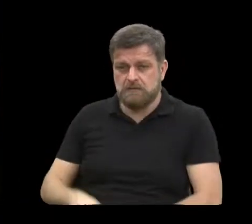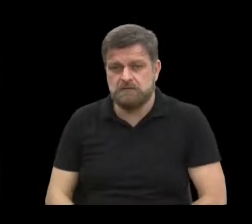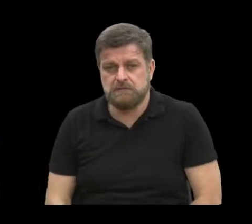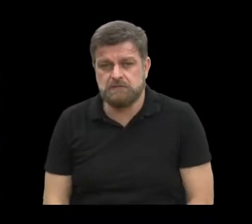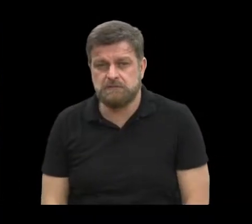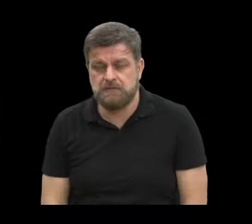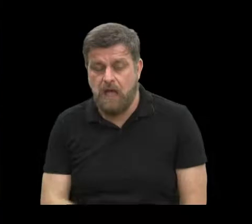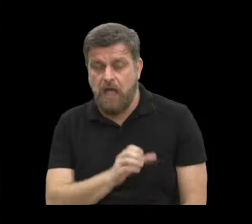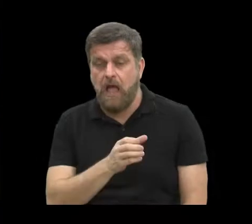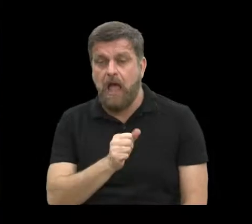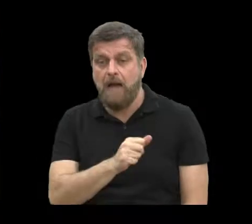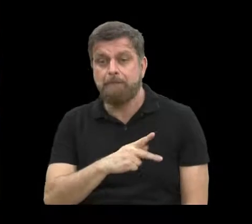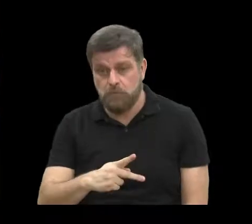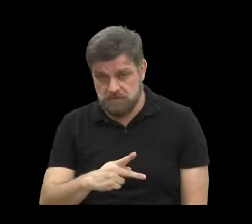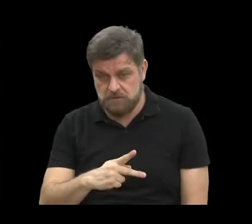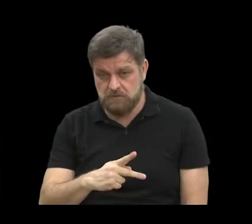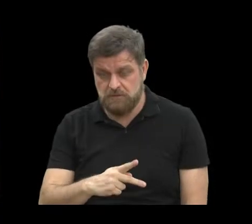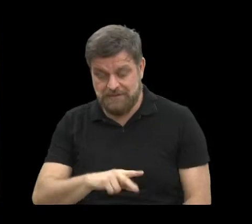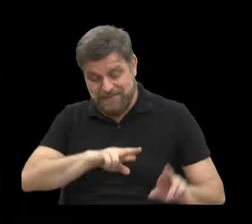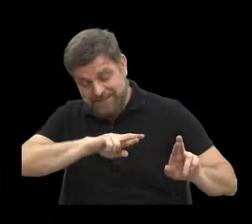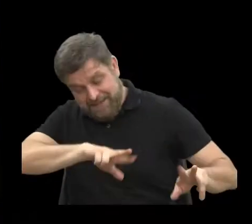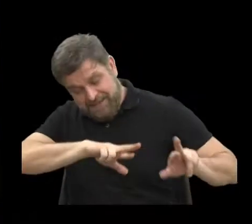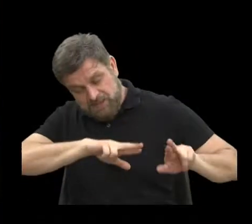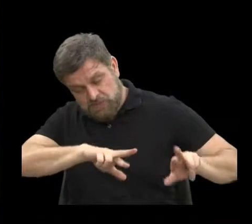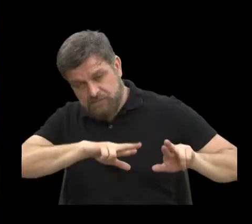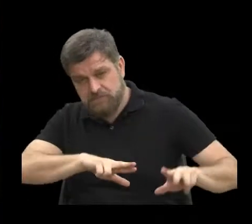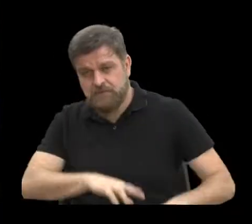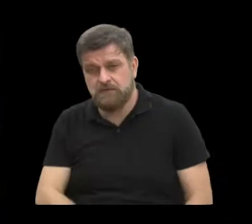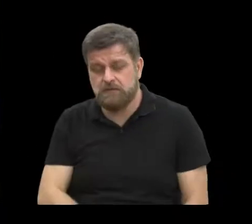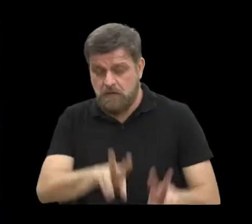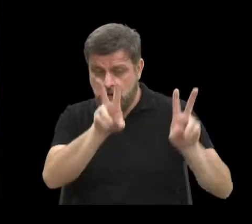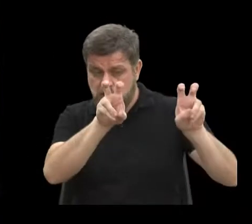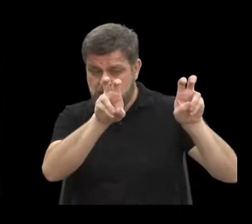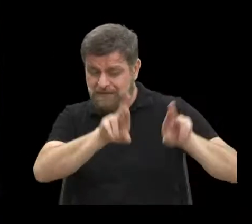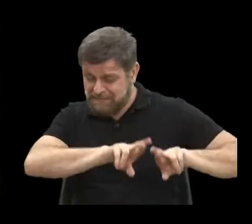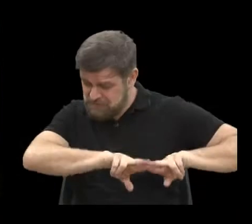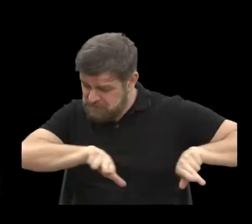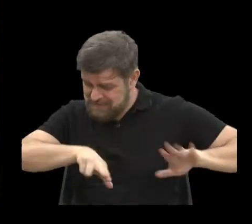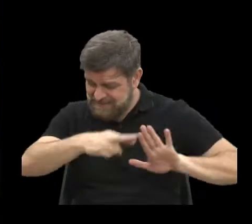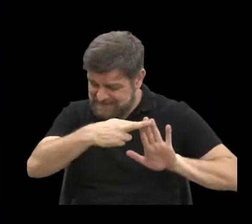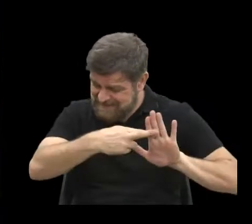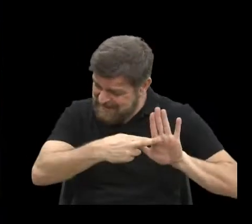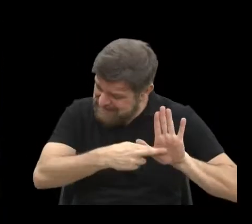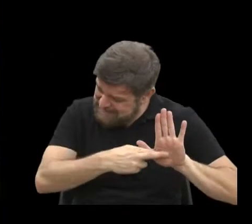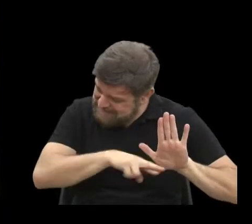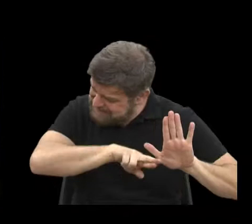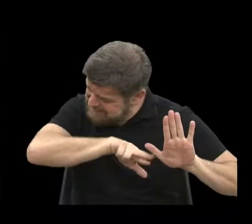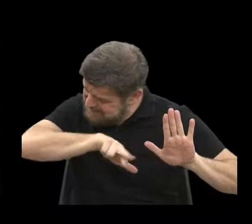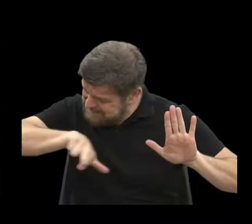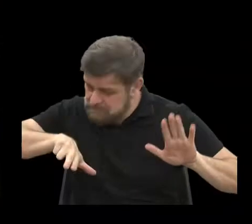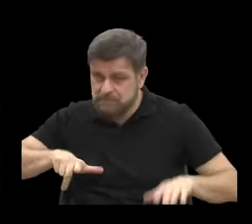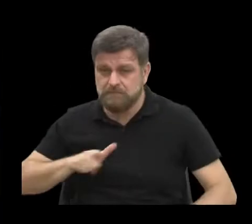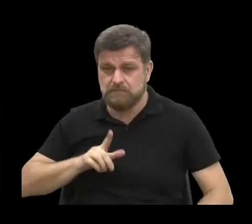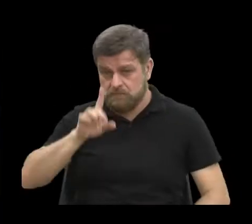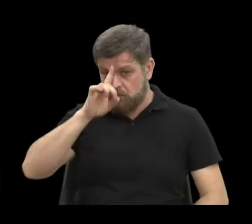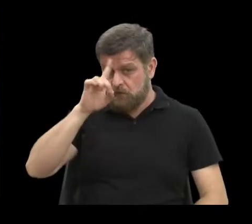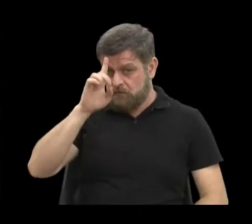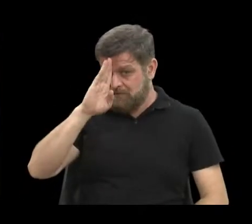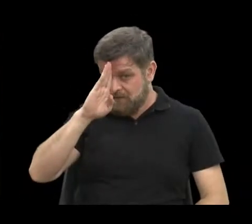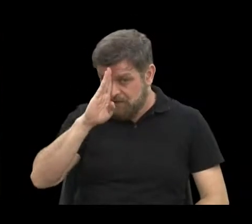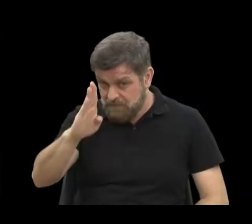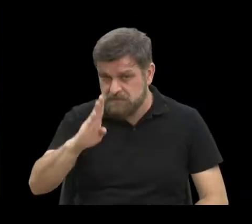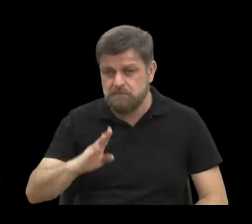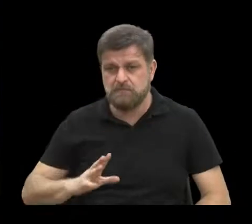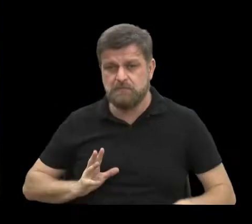da aposentadoria, que é outro tema, tem outras regras, tá? Uma principal dúvida que eu já trago,